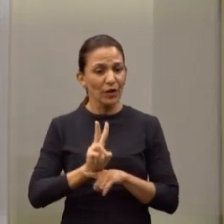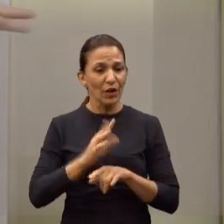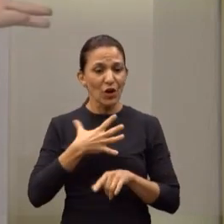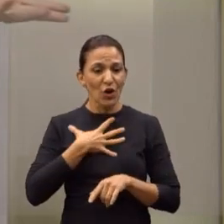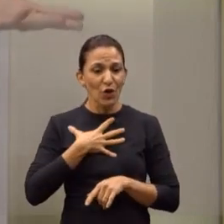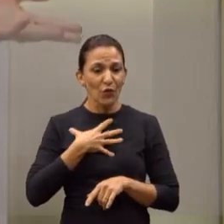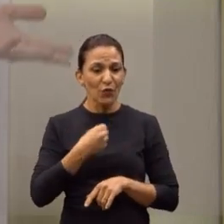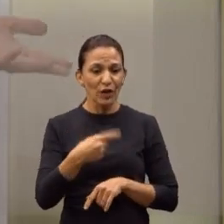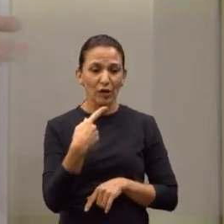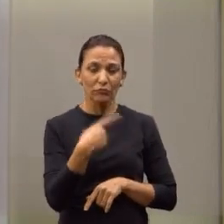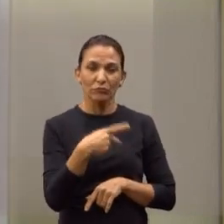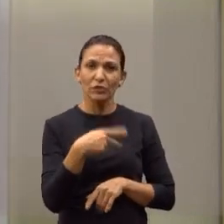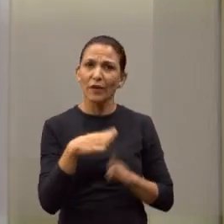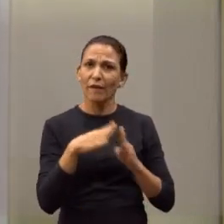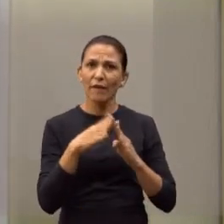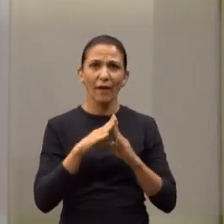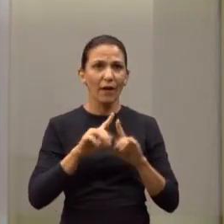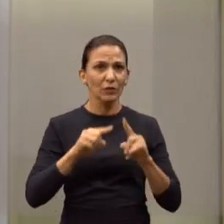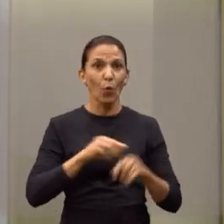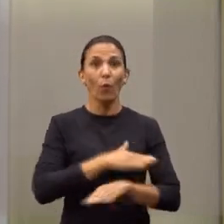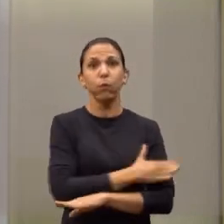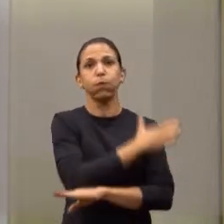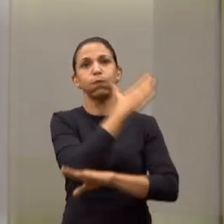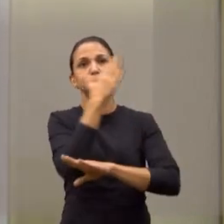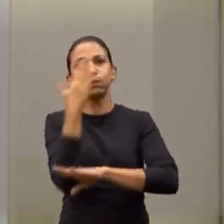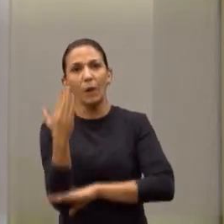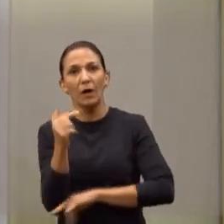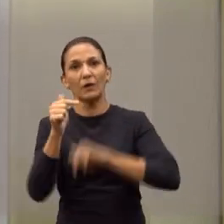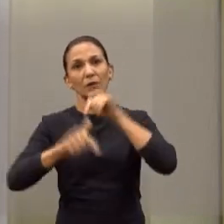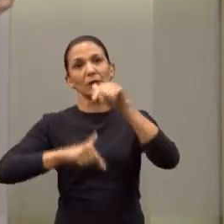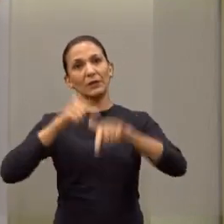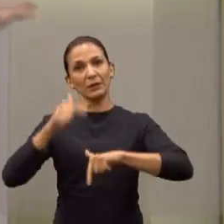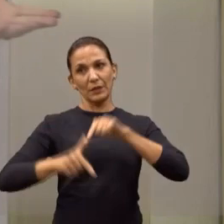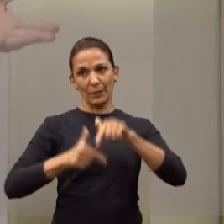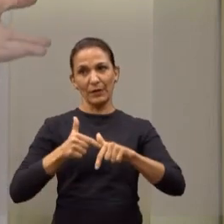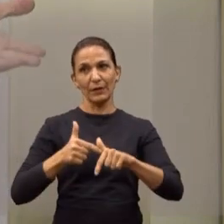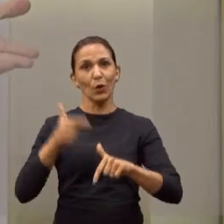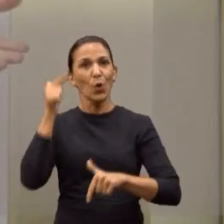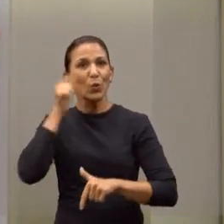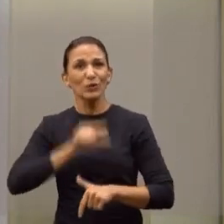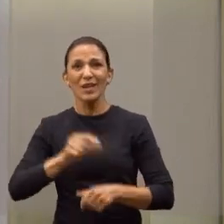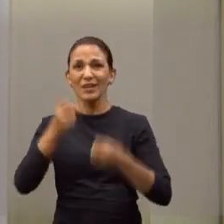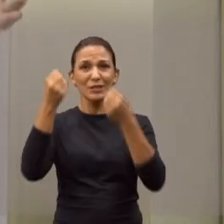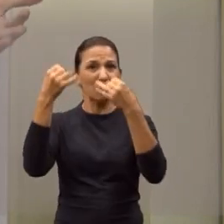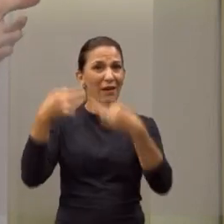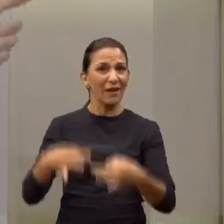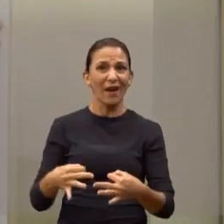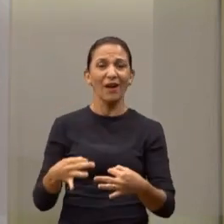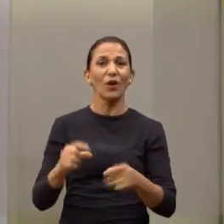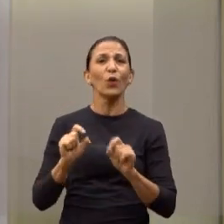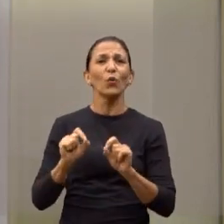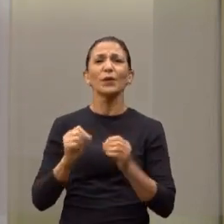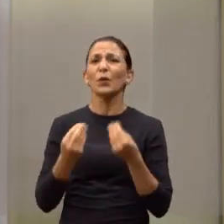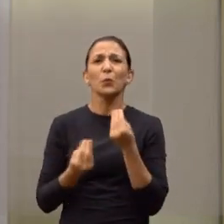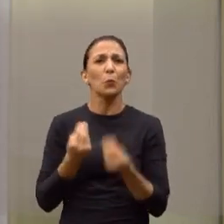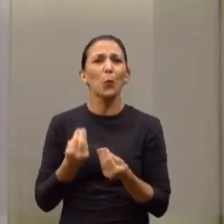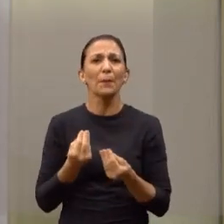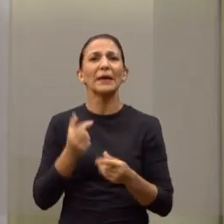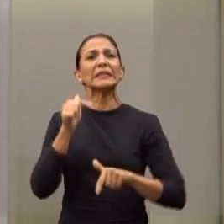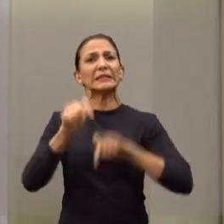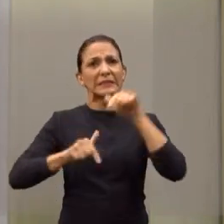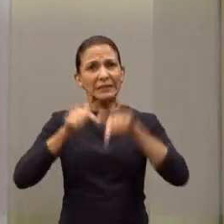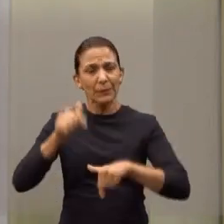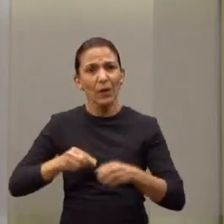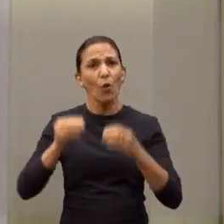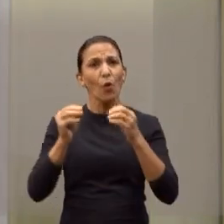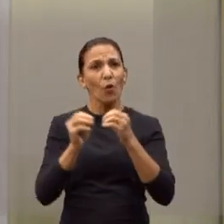e acumulou o dia todo e acaba não consegue justificar tá mais que justificado que tá lá que